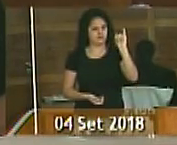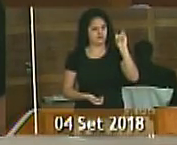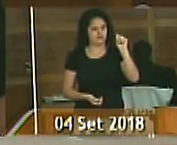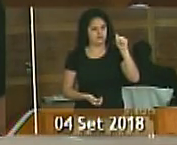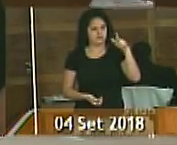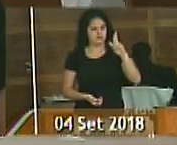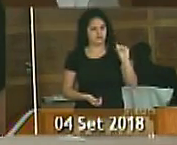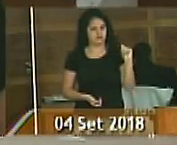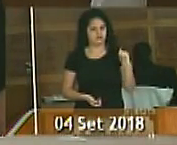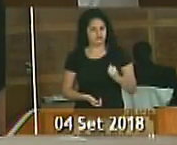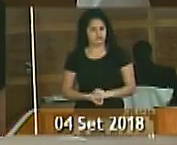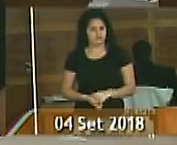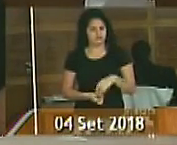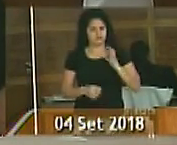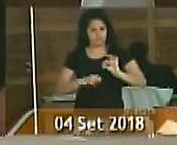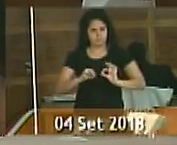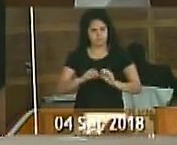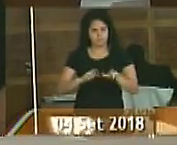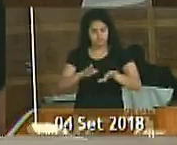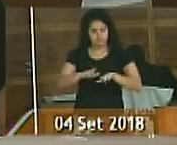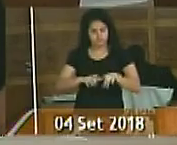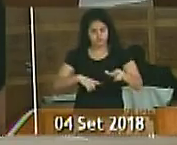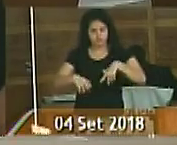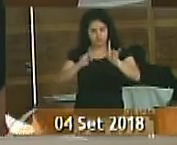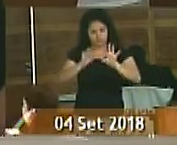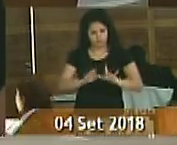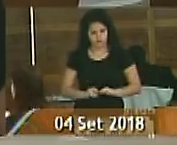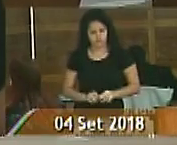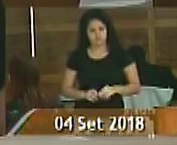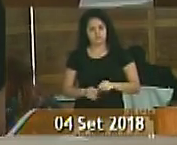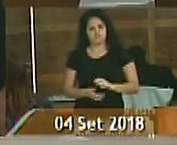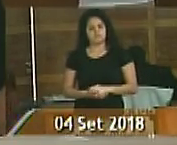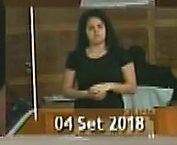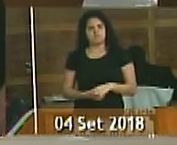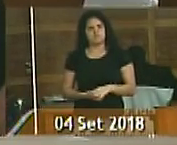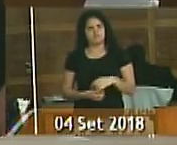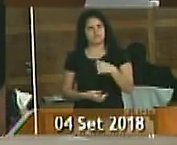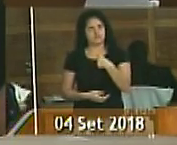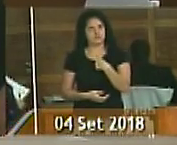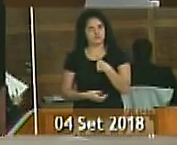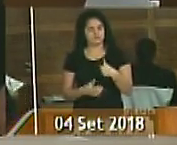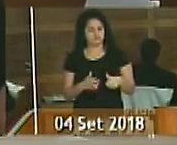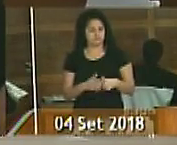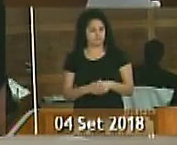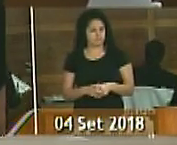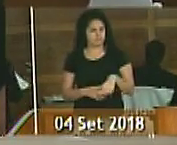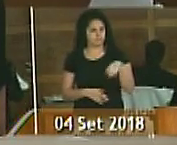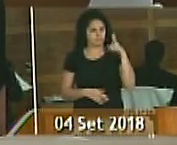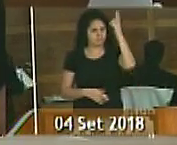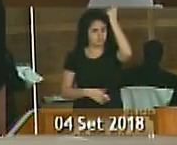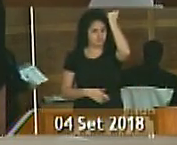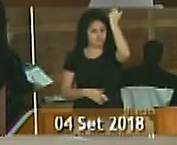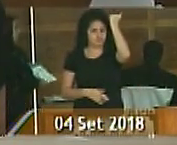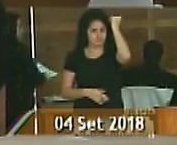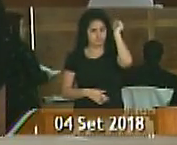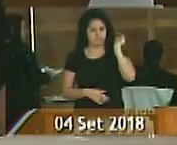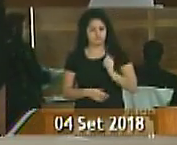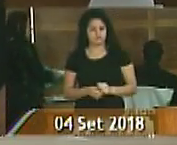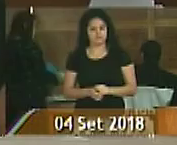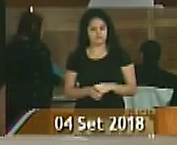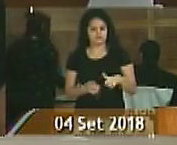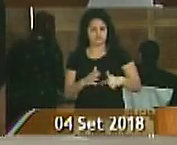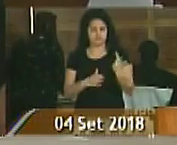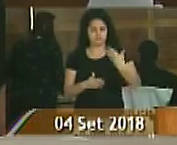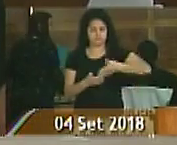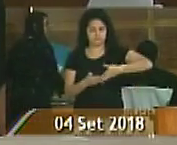Maiara Vidal Garcia, servidor legislativo, redigi e digitei, e eu, Marquinho Coelho, que era o Marquinho,